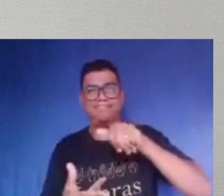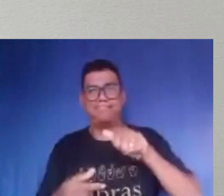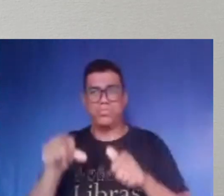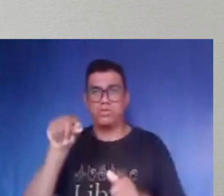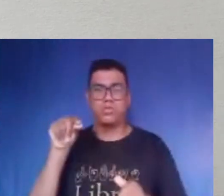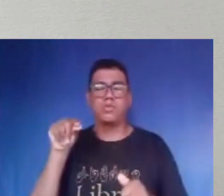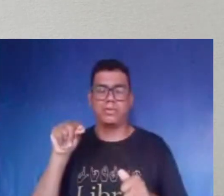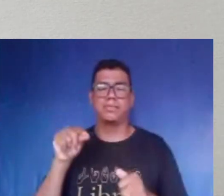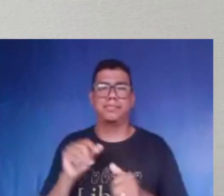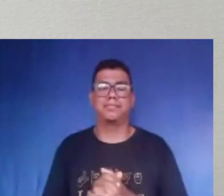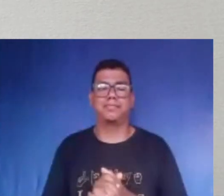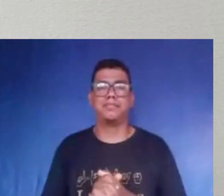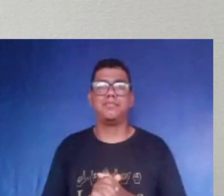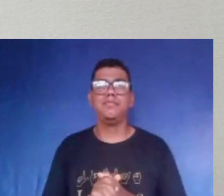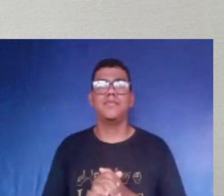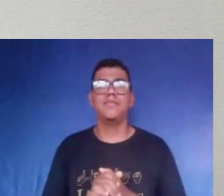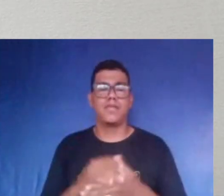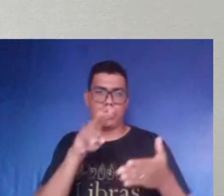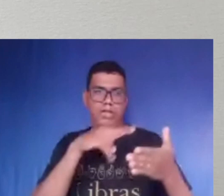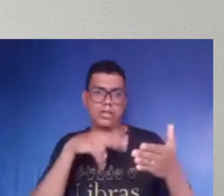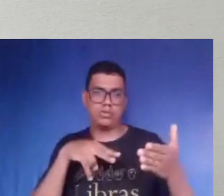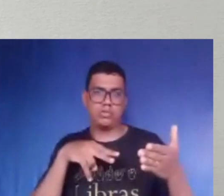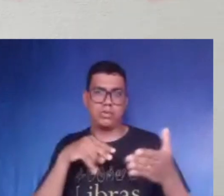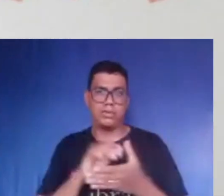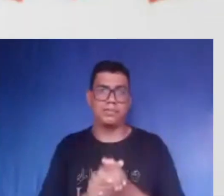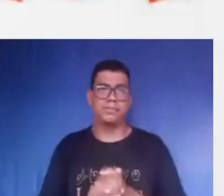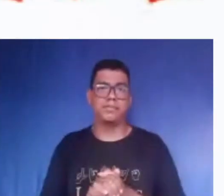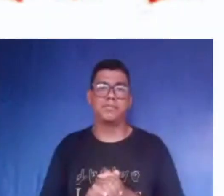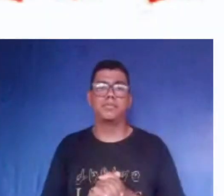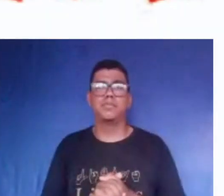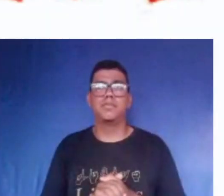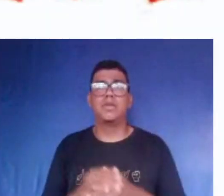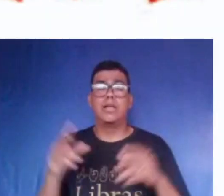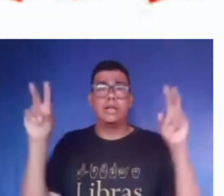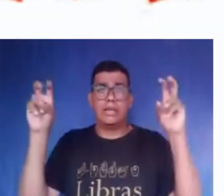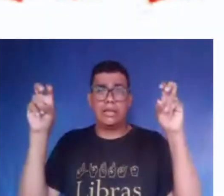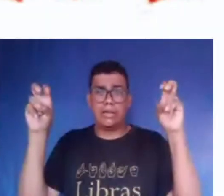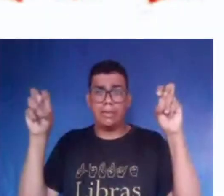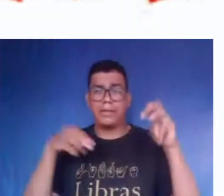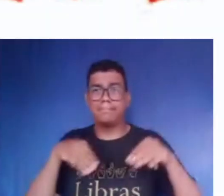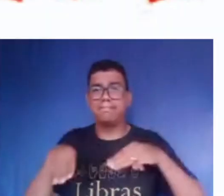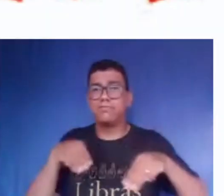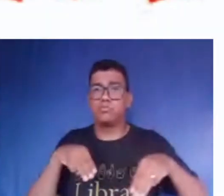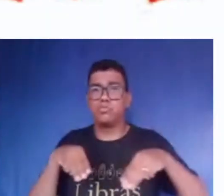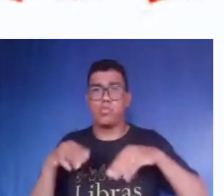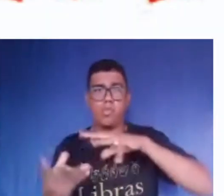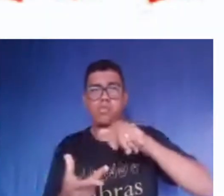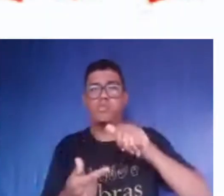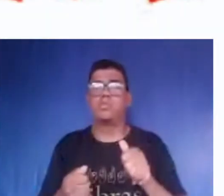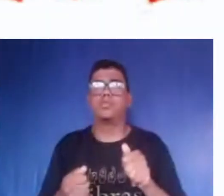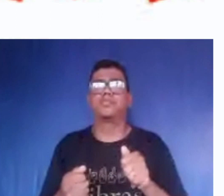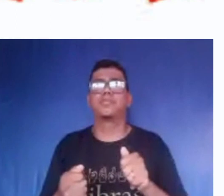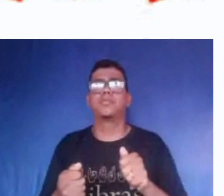para fazer a leitura desse tema e da divisa. O tema de missões mundiais em 2021 é